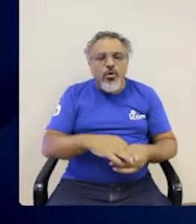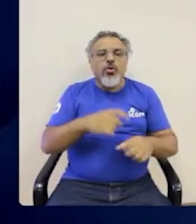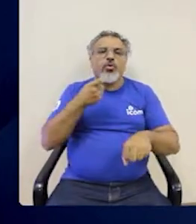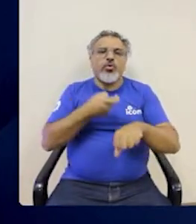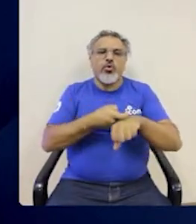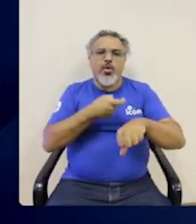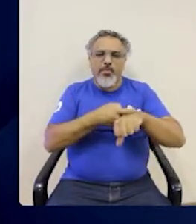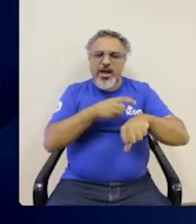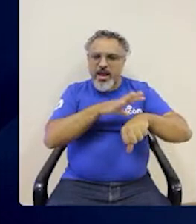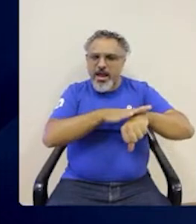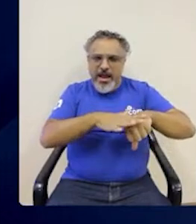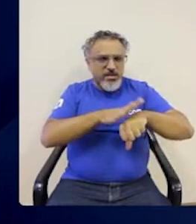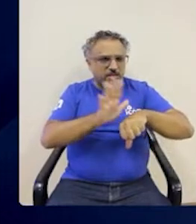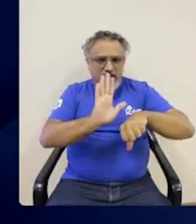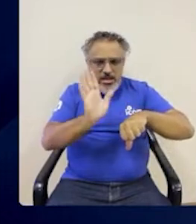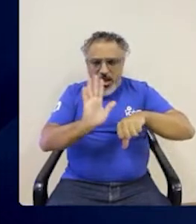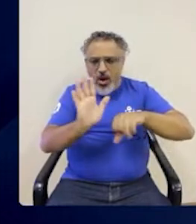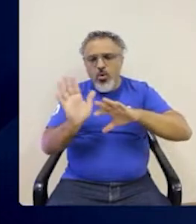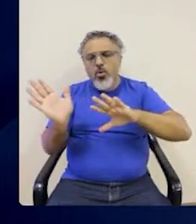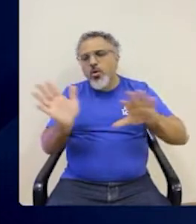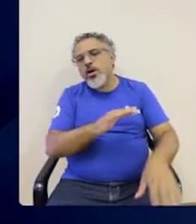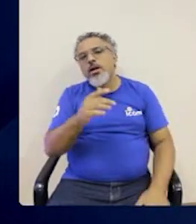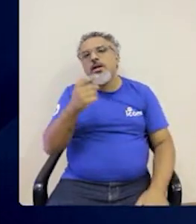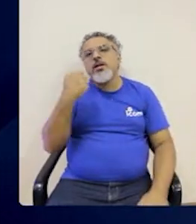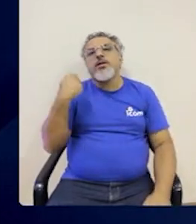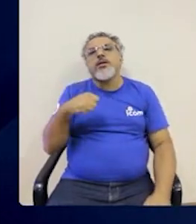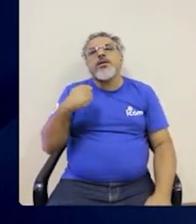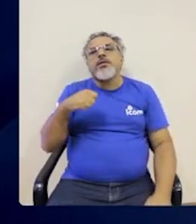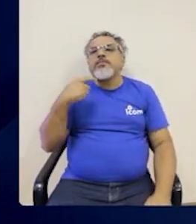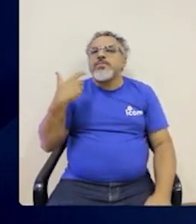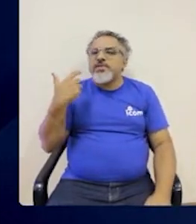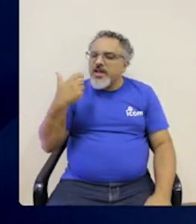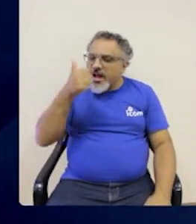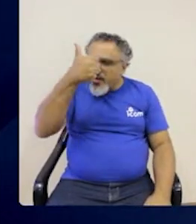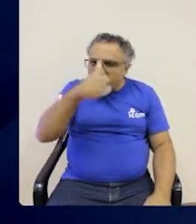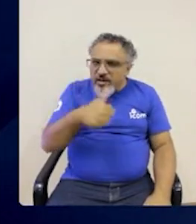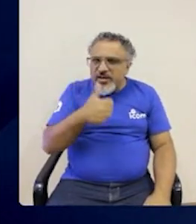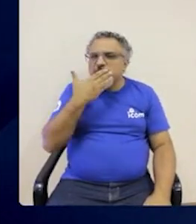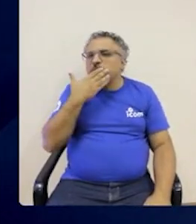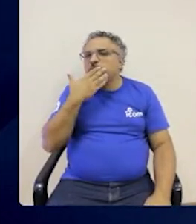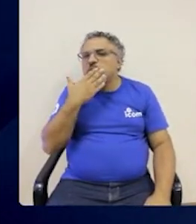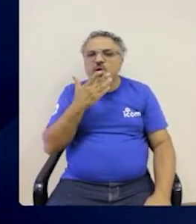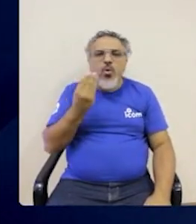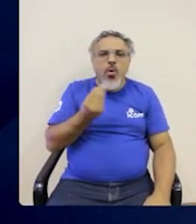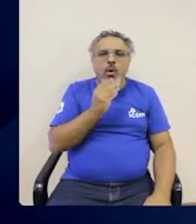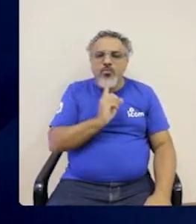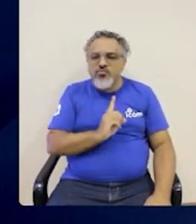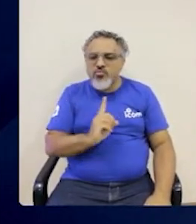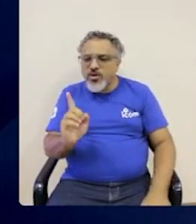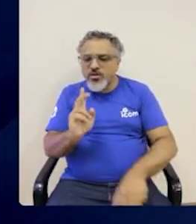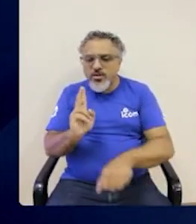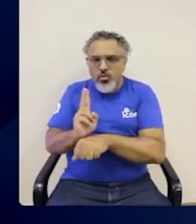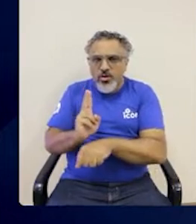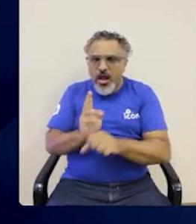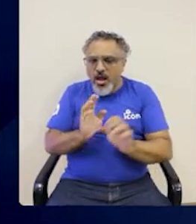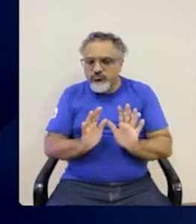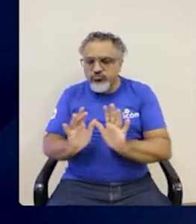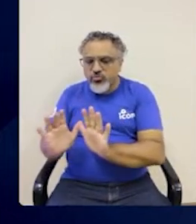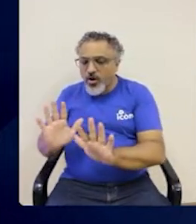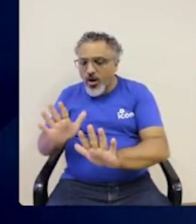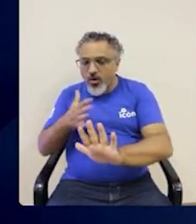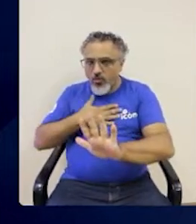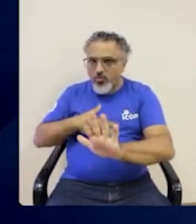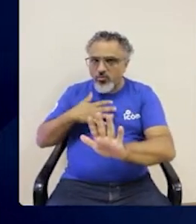traumato-ortopédicas. Ele tem que avaliar essa porta de entrada, né, e direcionar esse cuidado numa gama muito grande